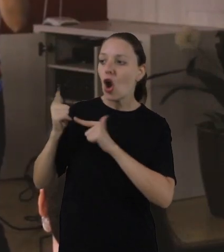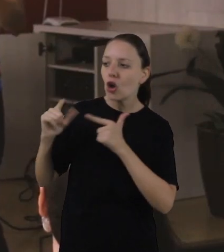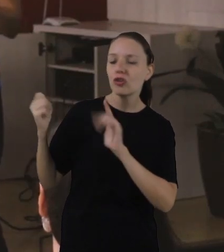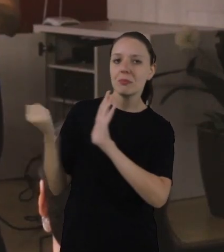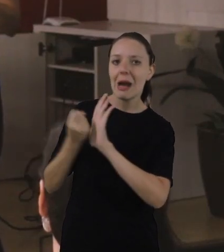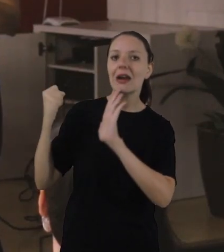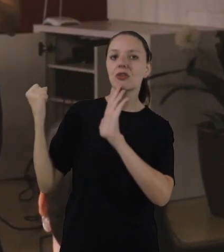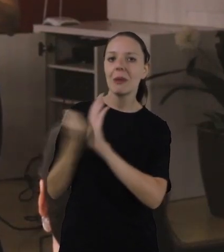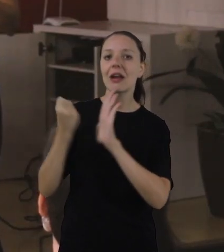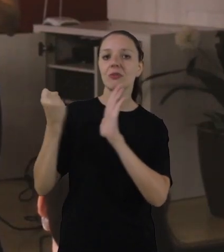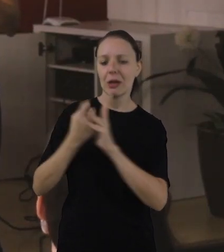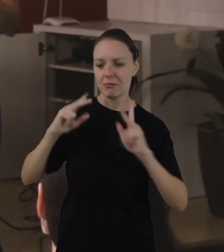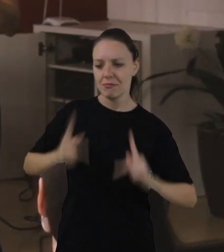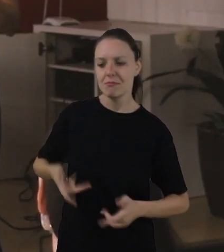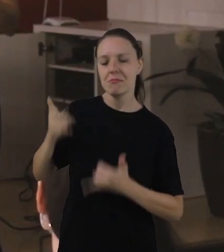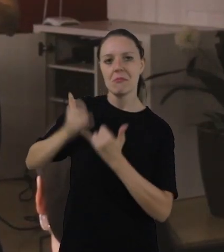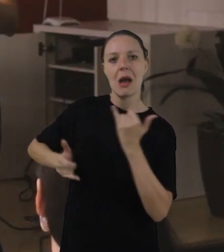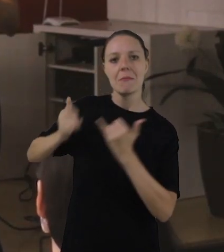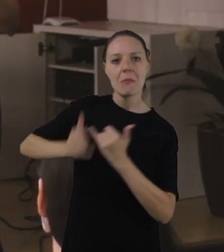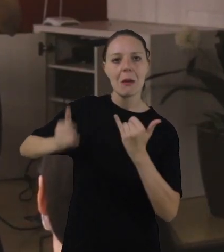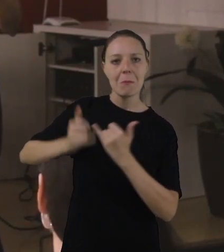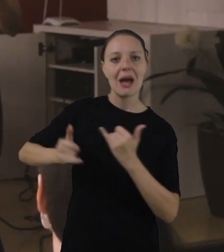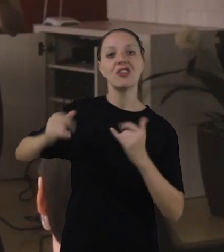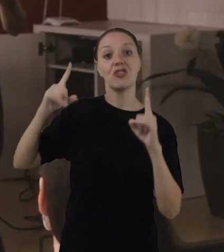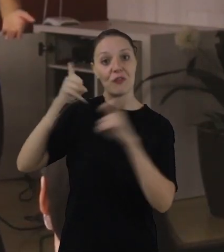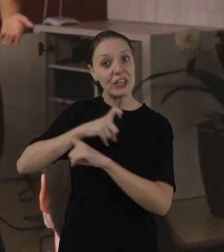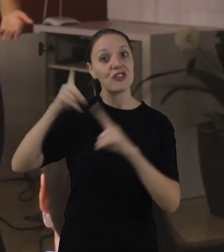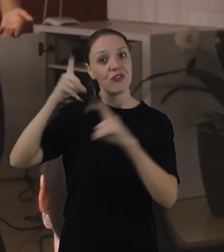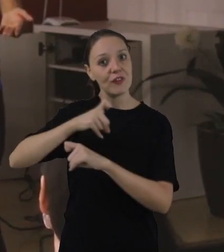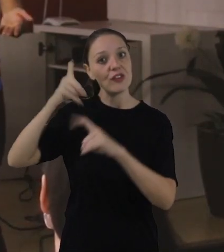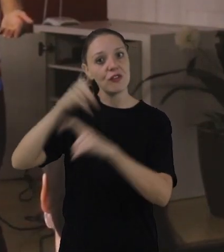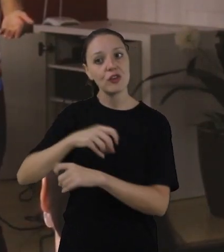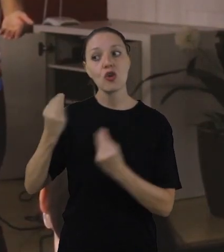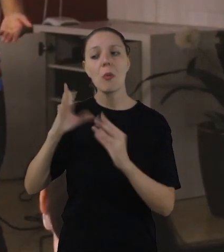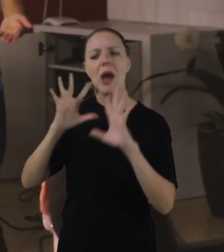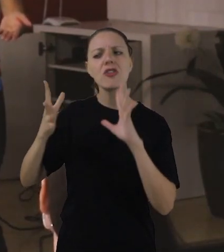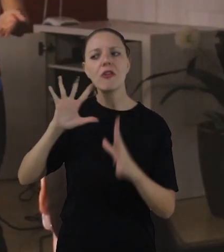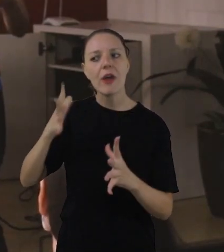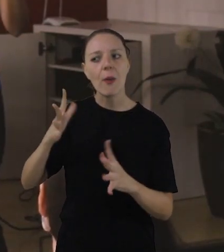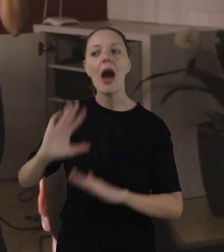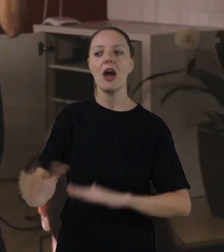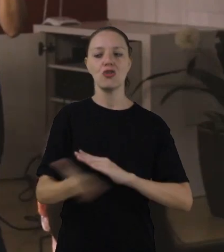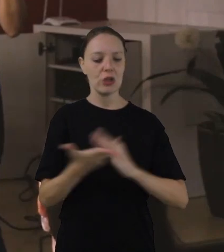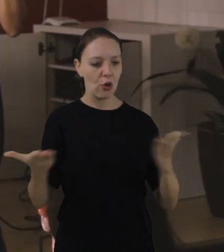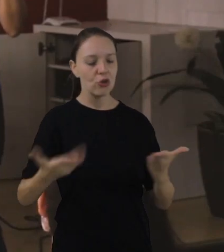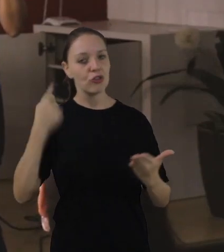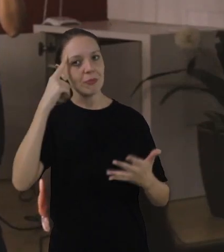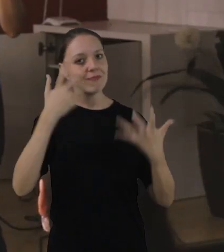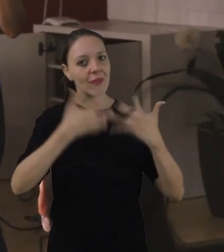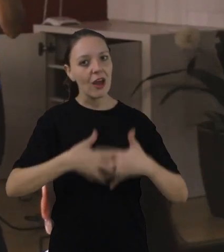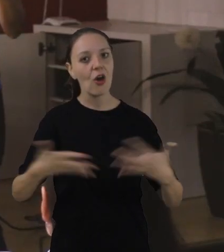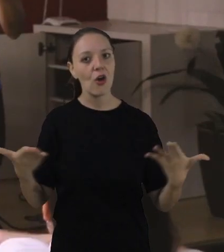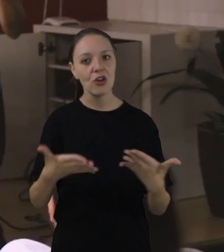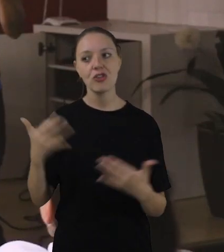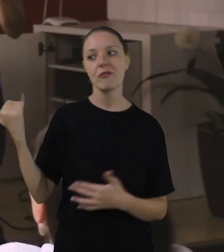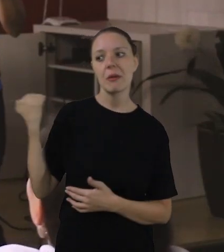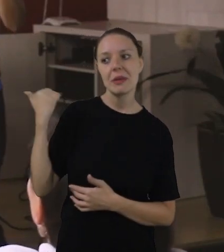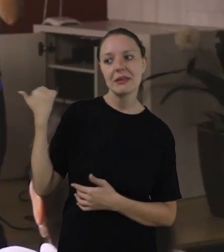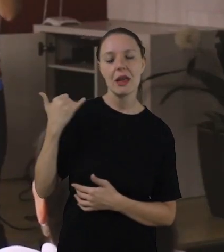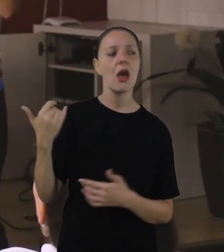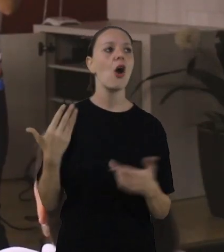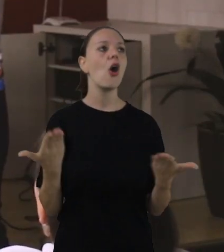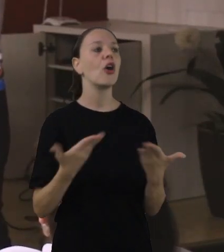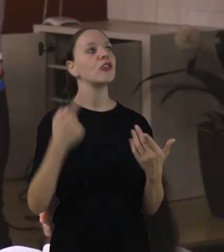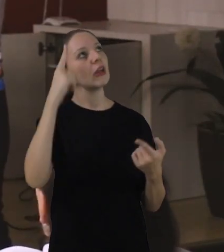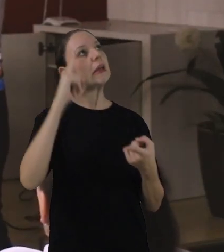história, a humanidade já passou por momentos difíceis. E como que eles resolveram isso? Eles podem nos dizer, a gente está aqui quebrando a cabeça,